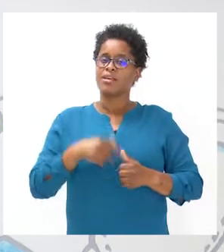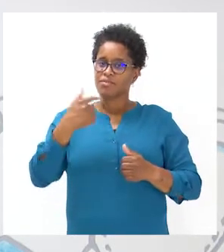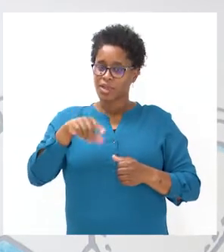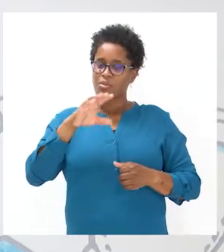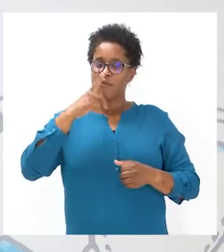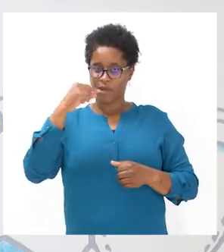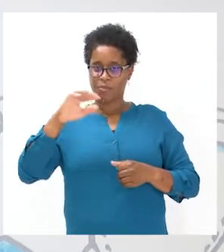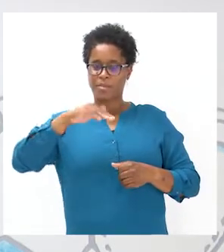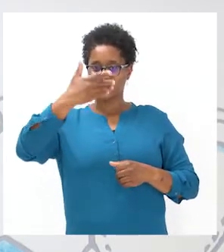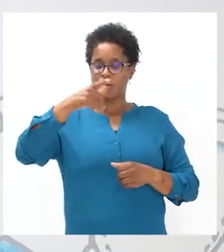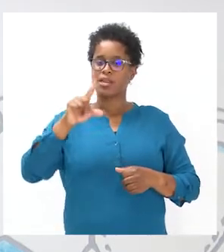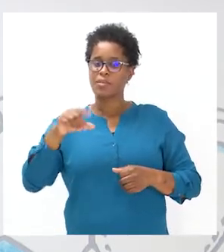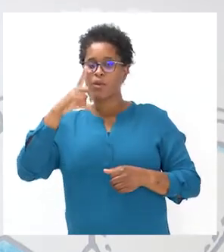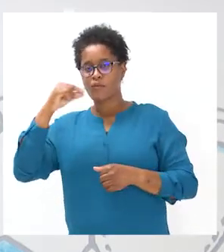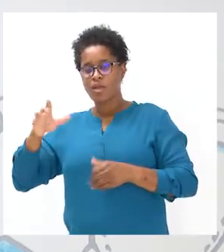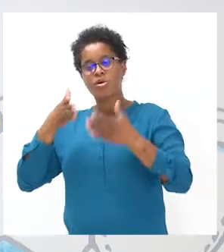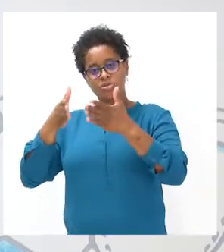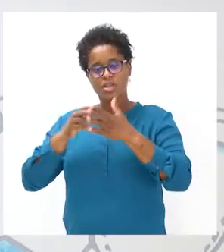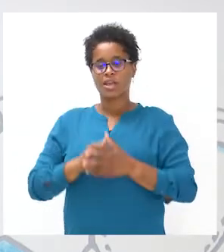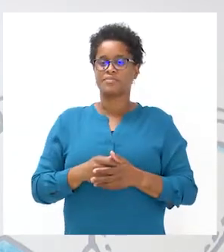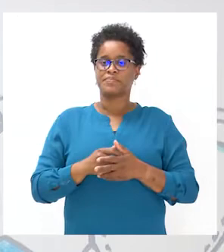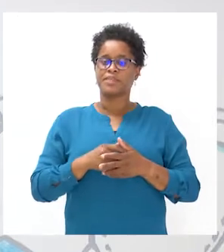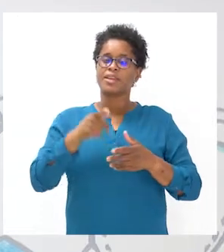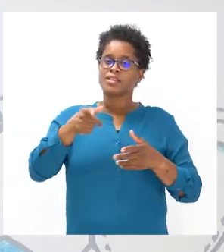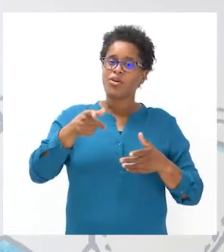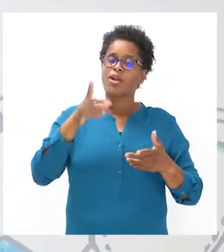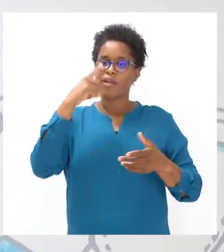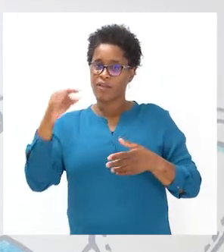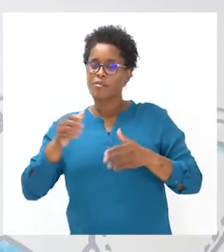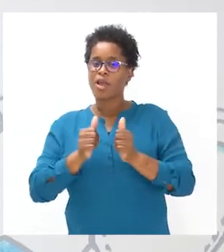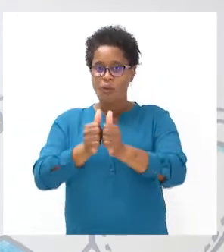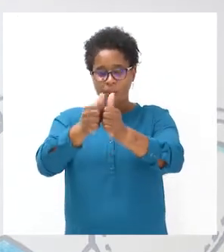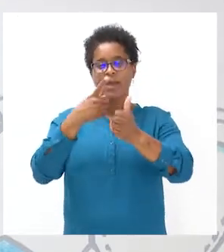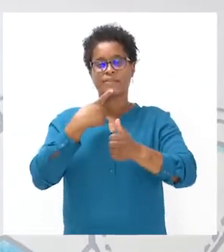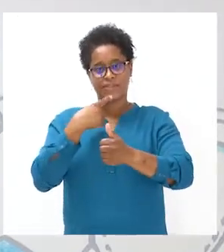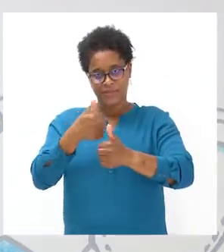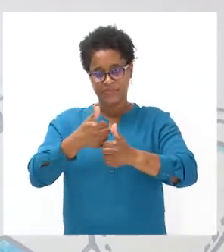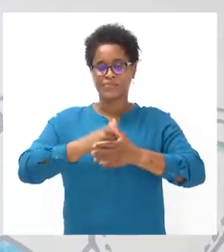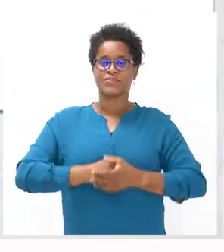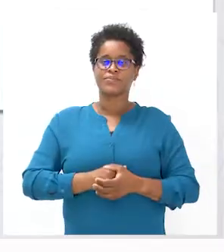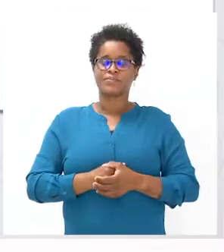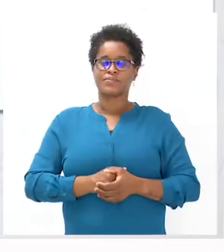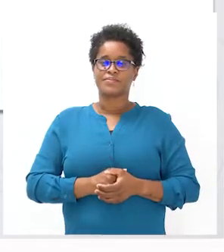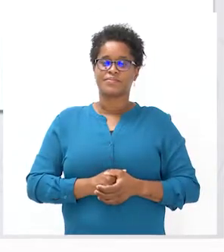verbo principal e o verbo auxiliar. Auxiliar é aquele que acompanha, certo?